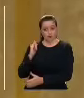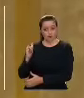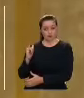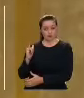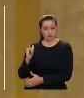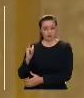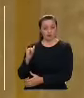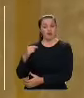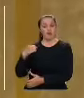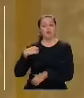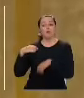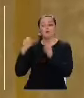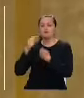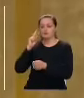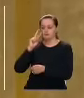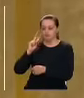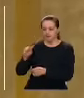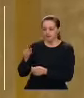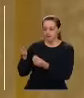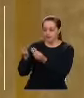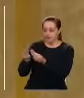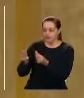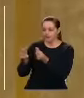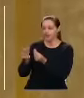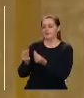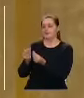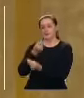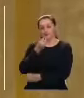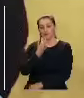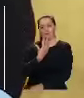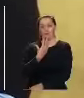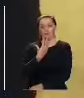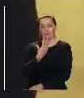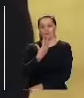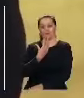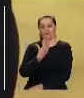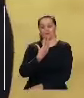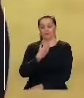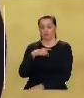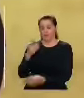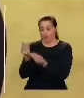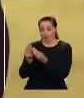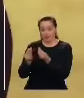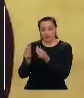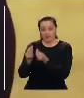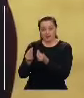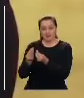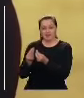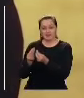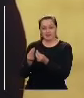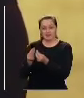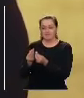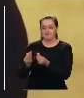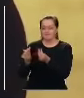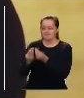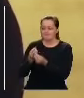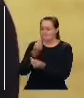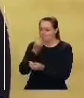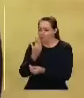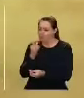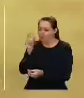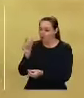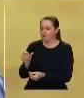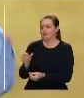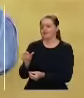Eu tenho que olhar as qualidades. E as qualidades têm que ser muito maior dentro. A gente tem que ir